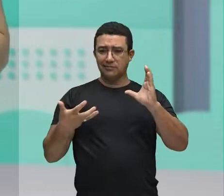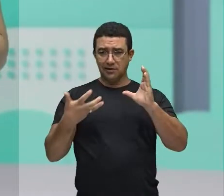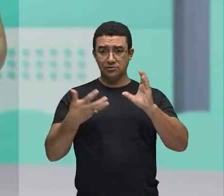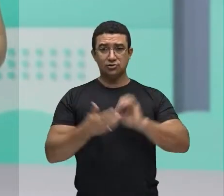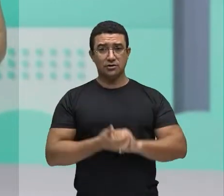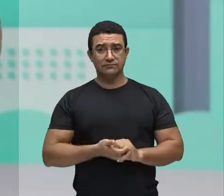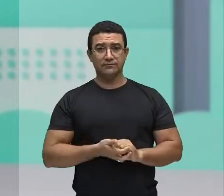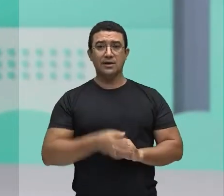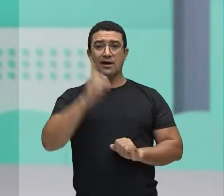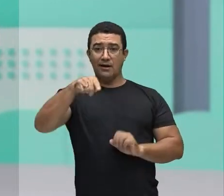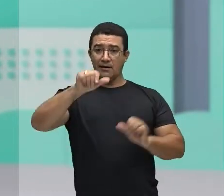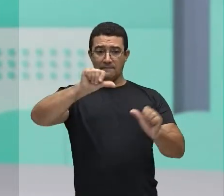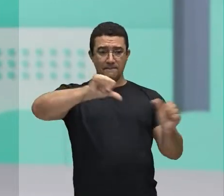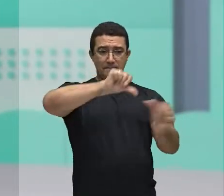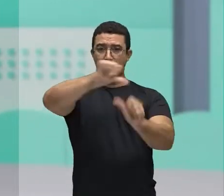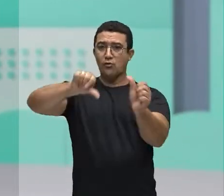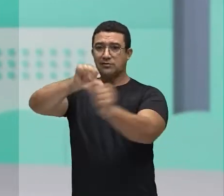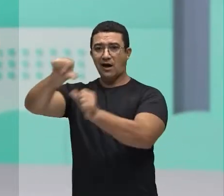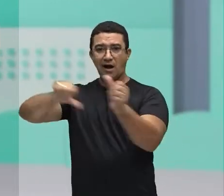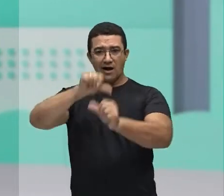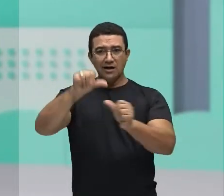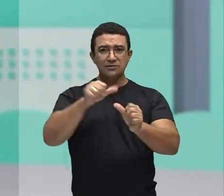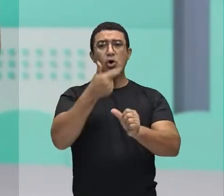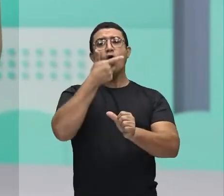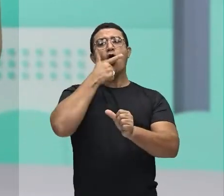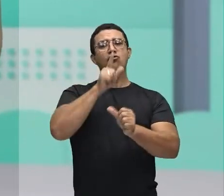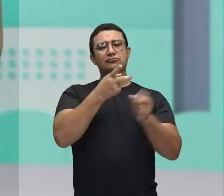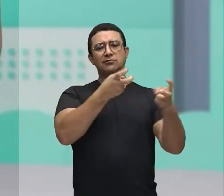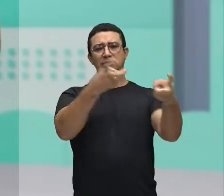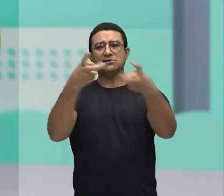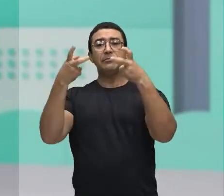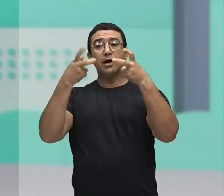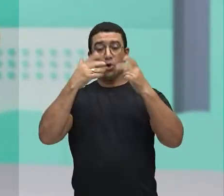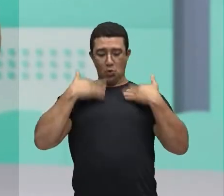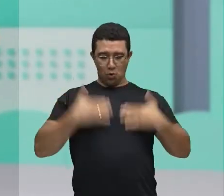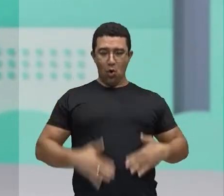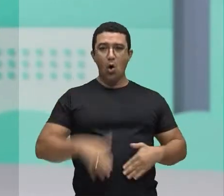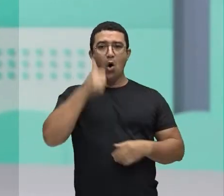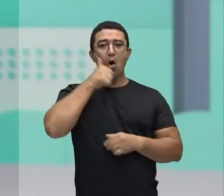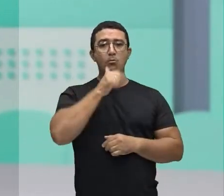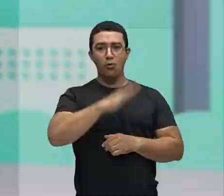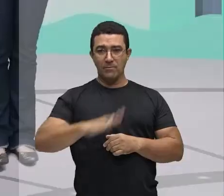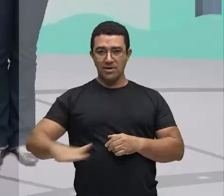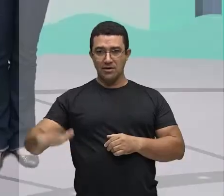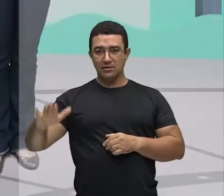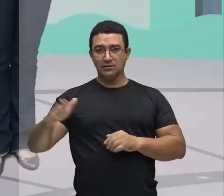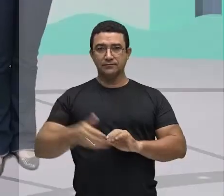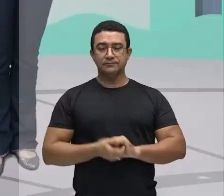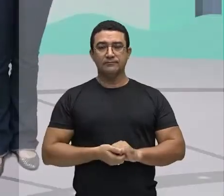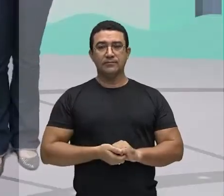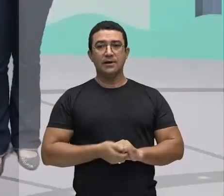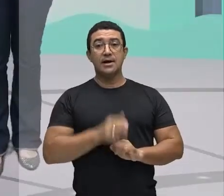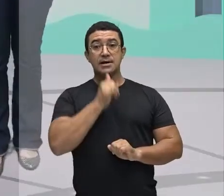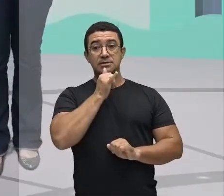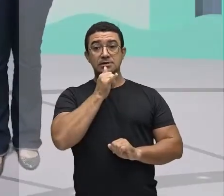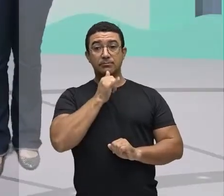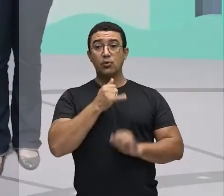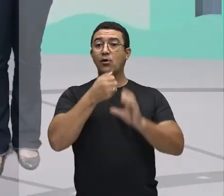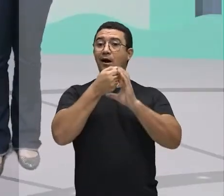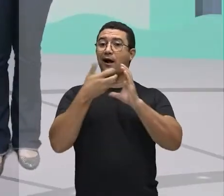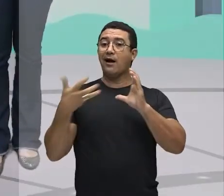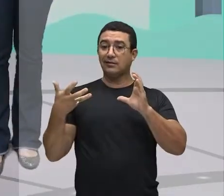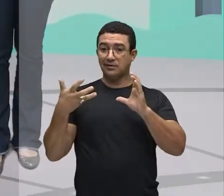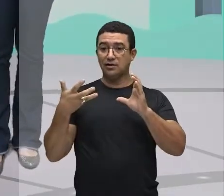características são as mudanças que a gente consegue enxergar no corpo da menina, como por exemplo, como exemplo de